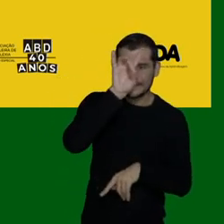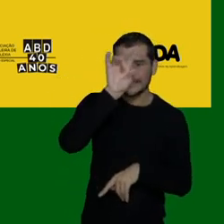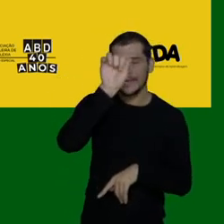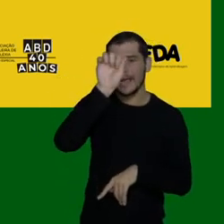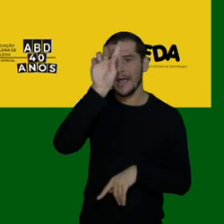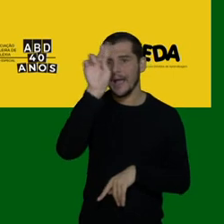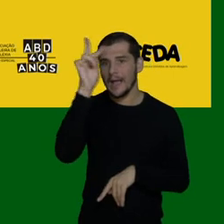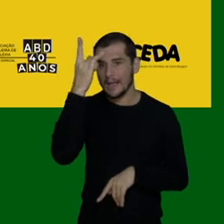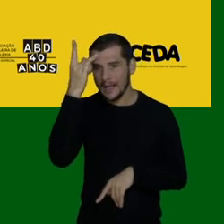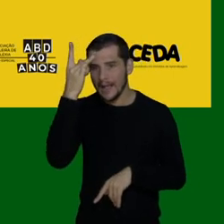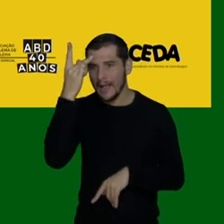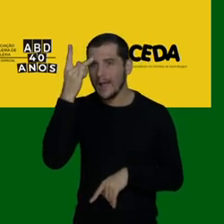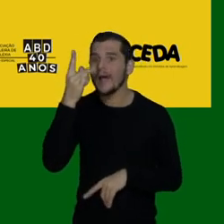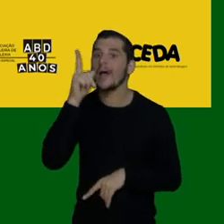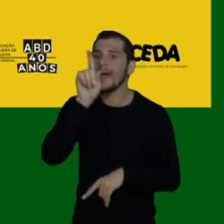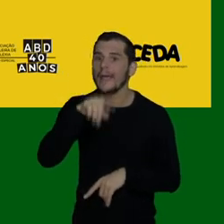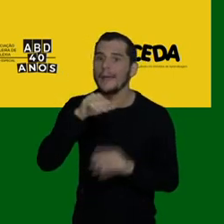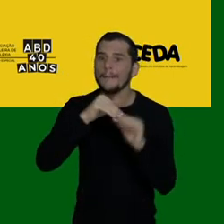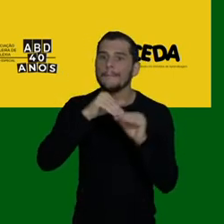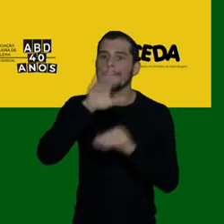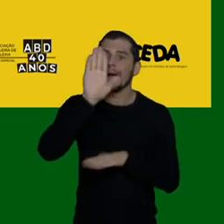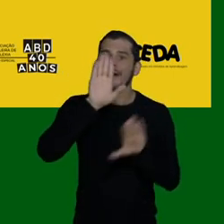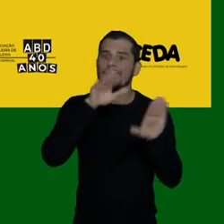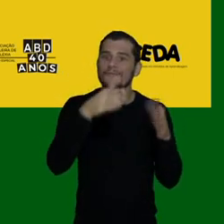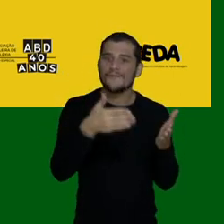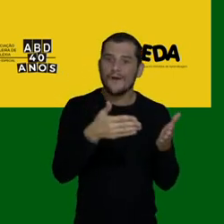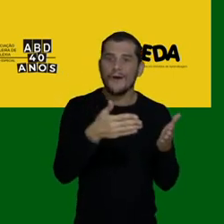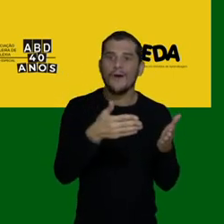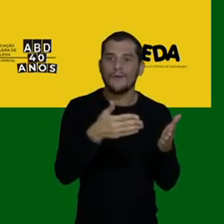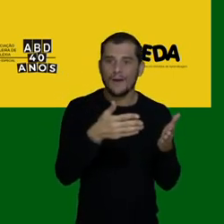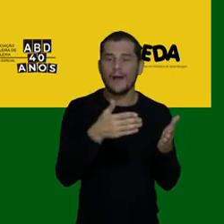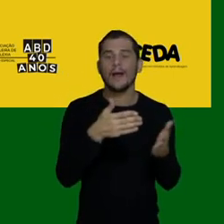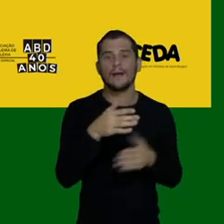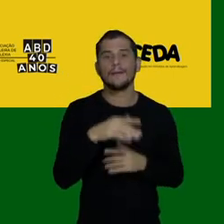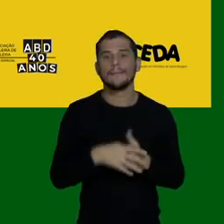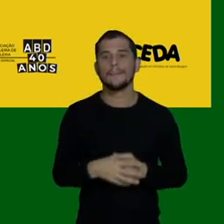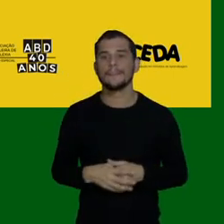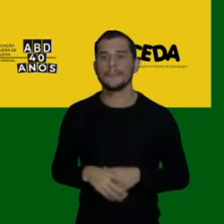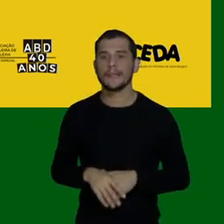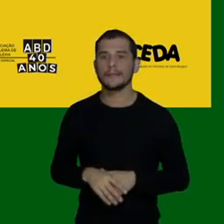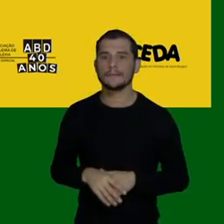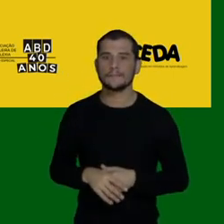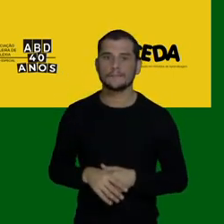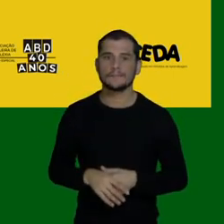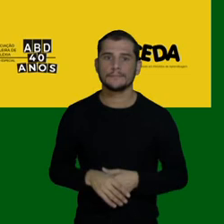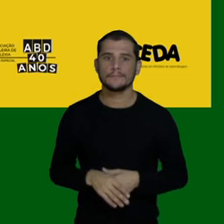já não focou né Então aí já a gente já consegue ver bem